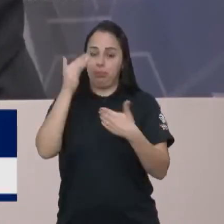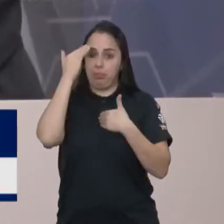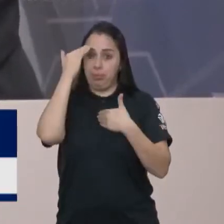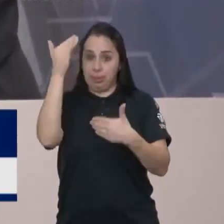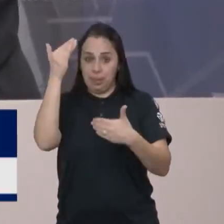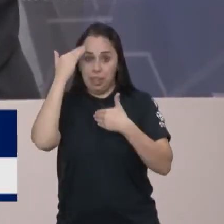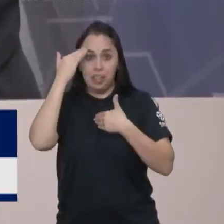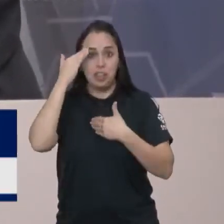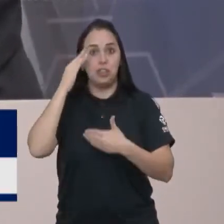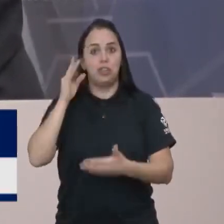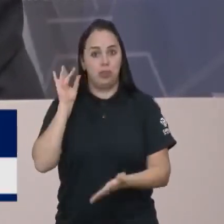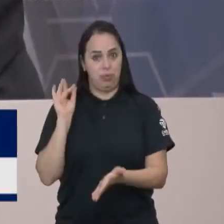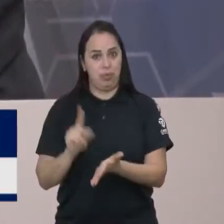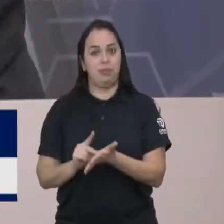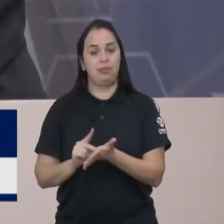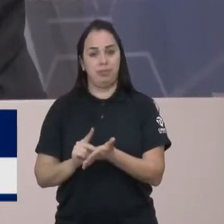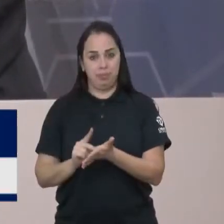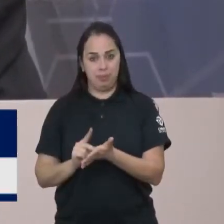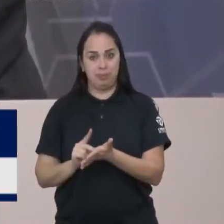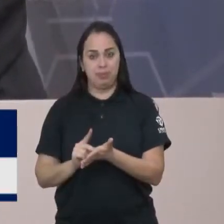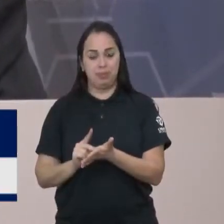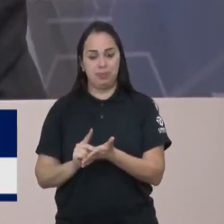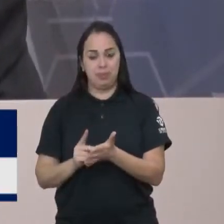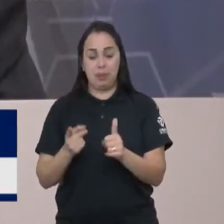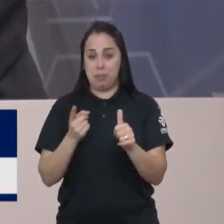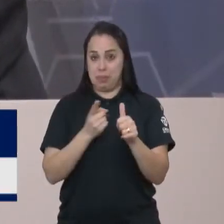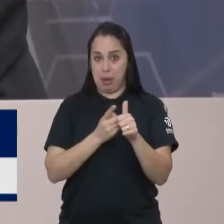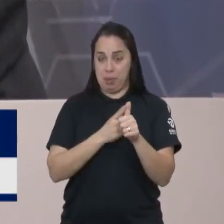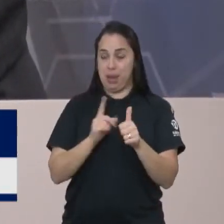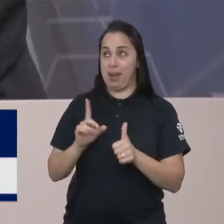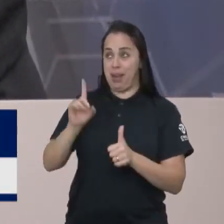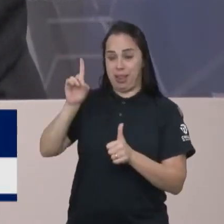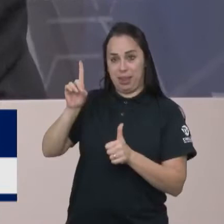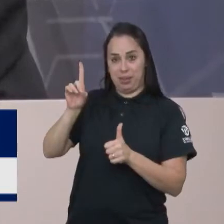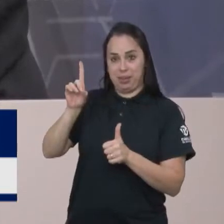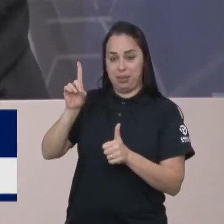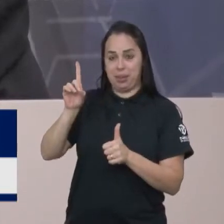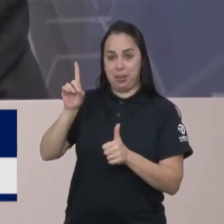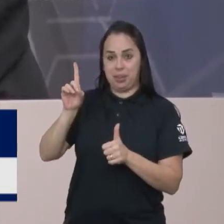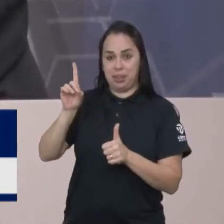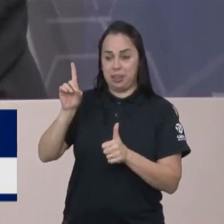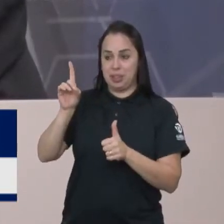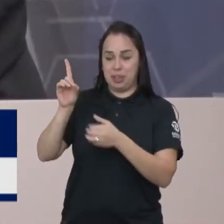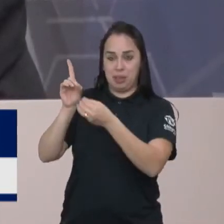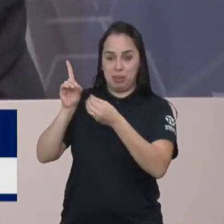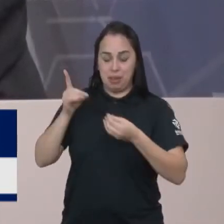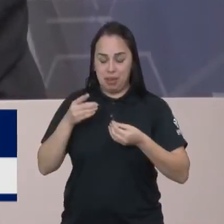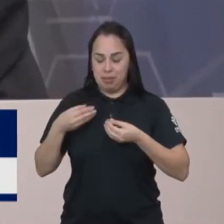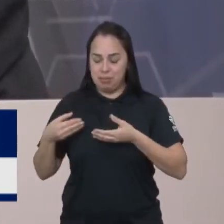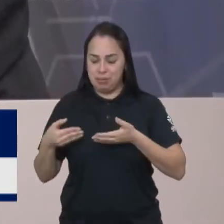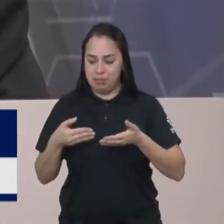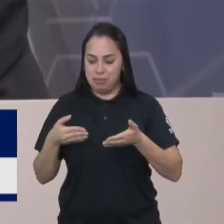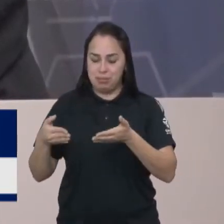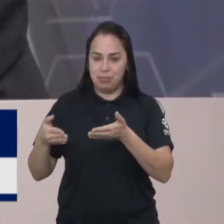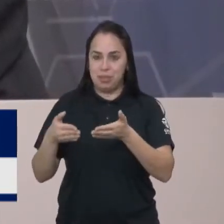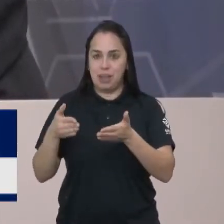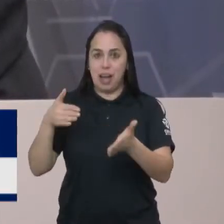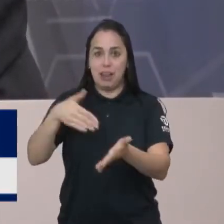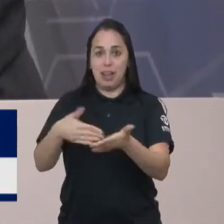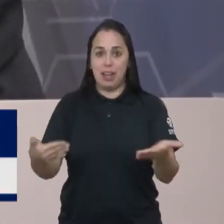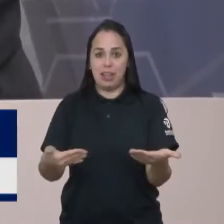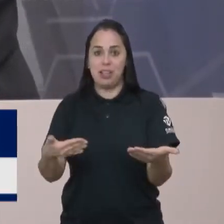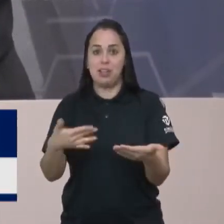sem dúvida, por, primeiro, a Deus, que me permitiu chegar até aqui com saúde, tendo a